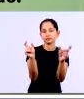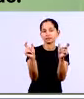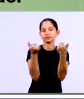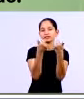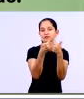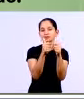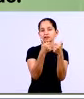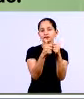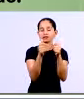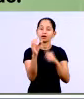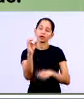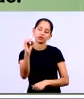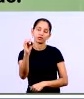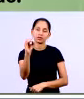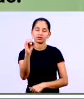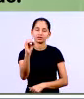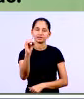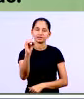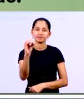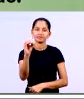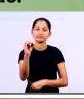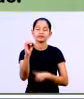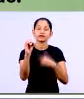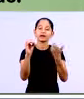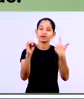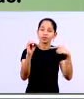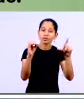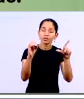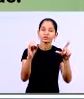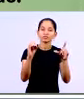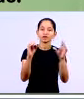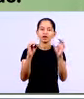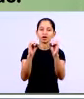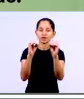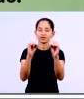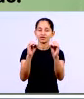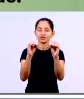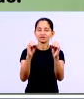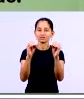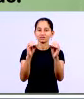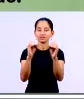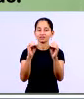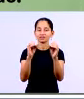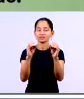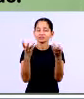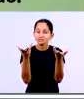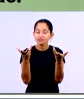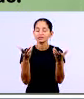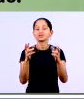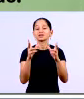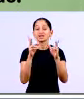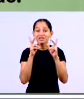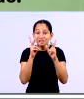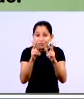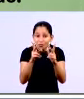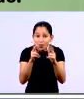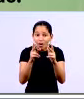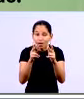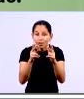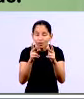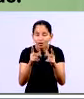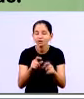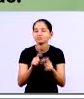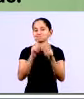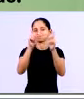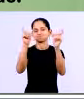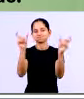termina em O. Em O. E ondas é um substantivo que começa com O. Então, agora é